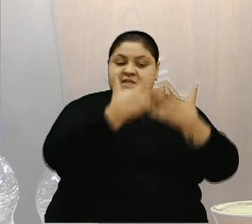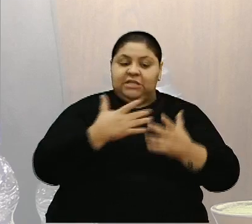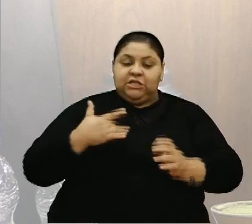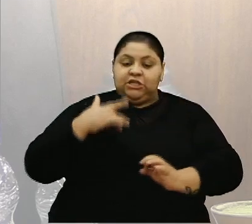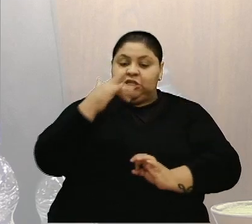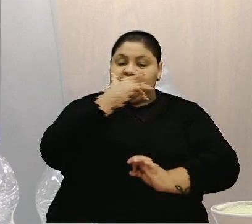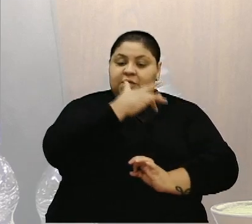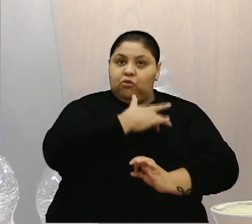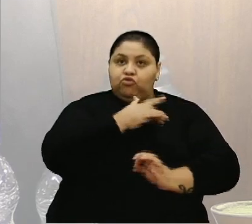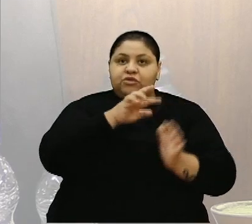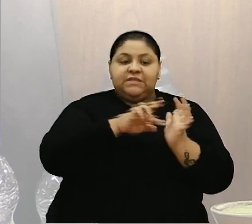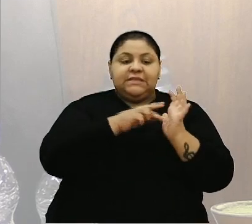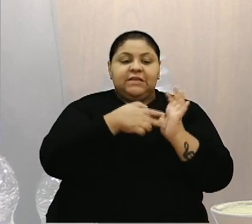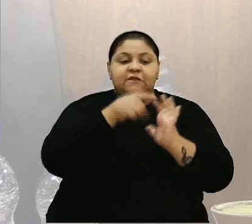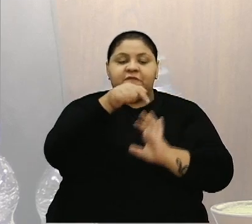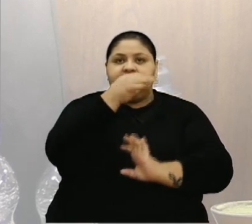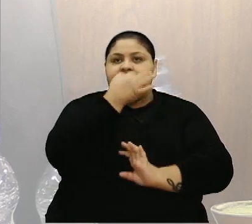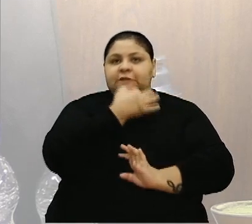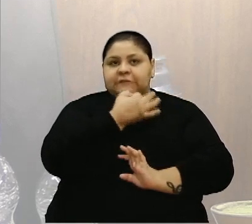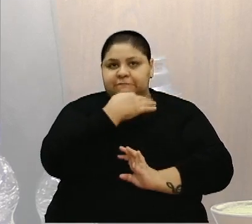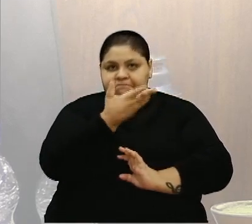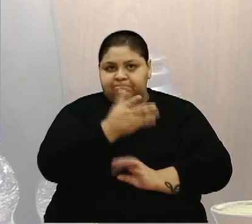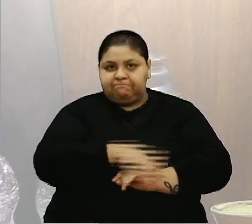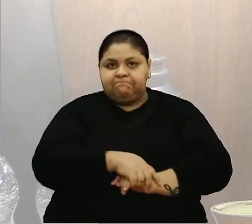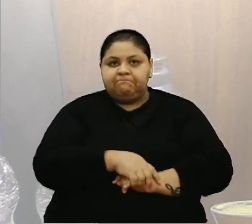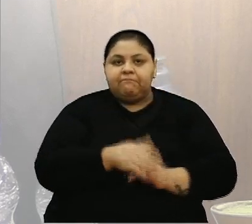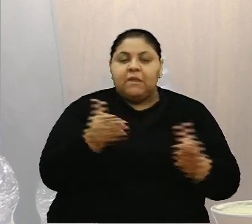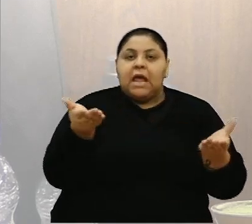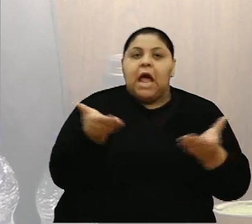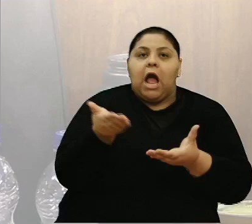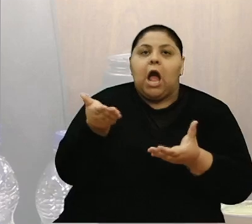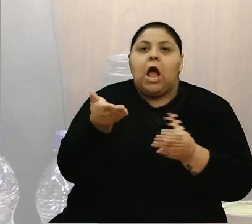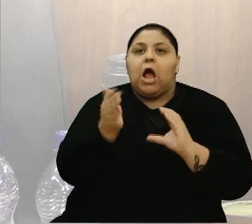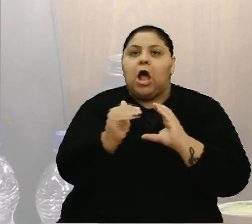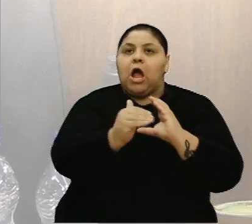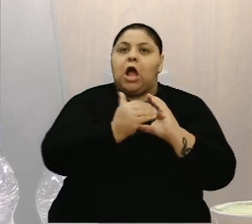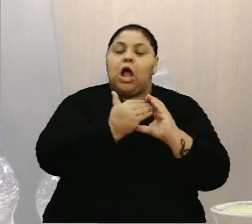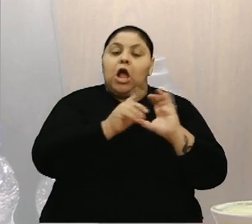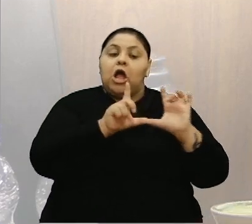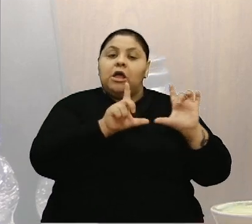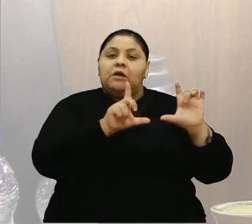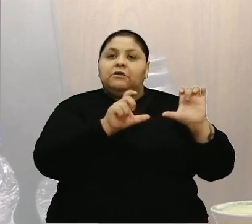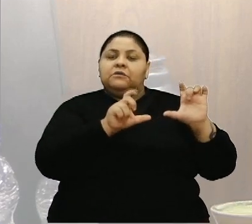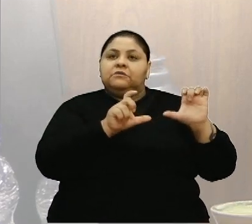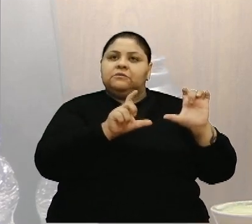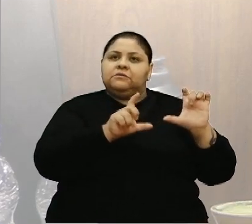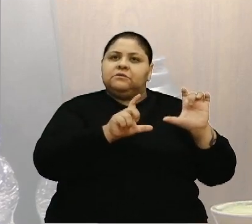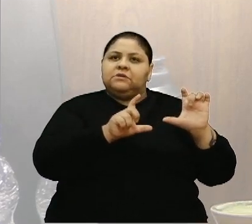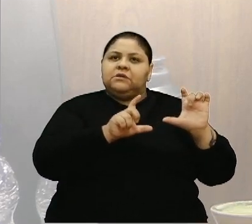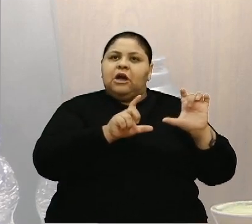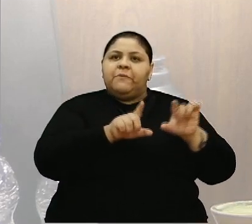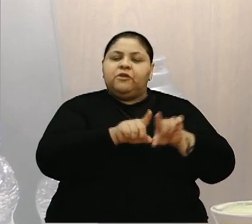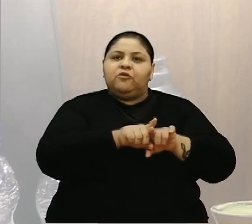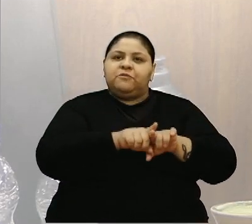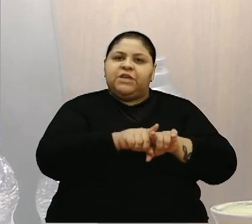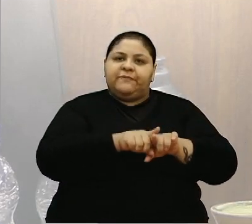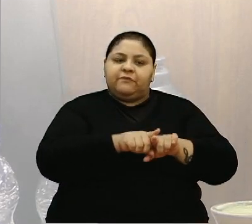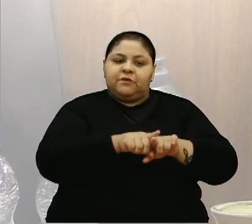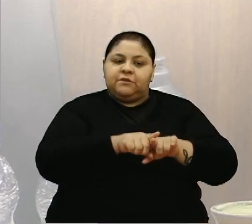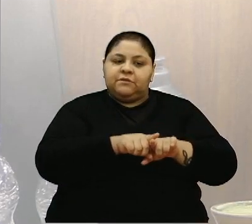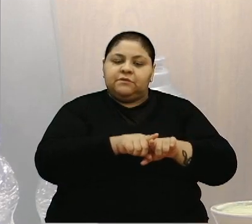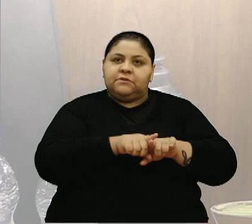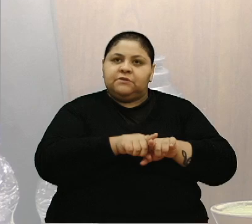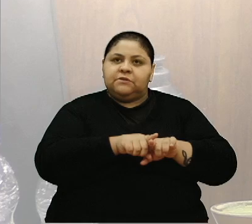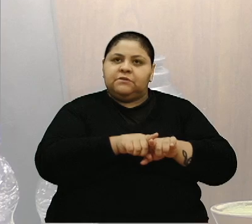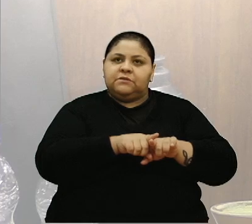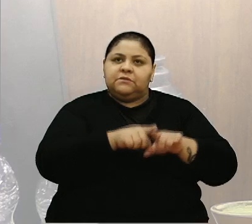de Caxias do Sul vive. Eu acabei de receber a fotinho de